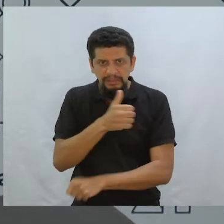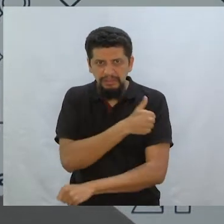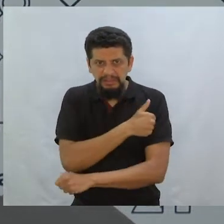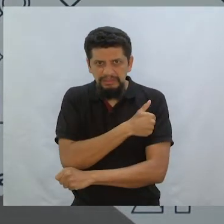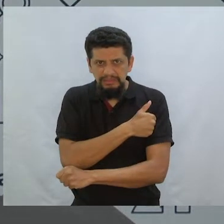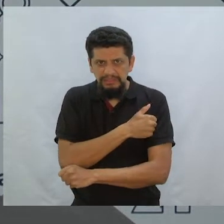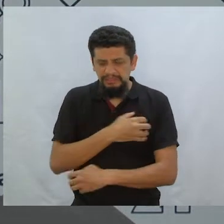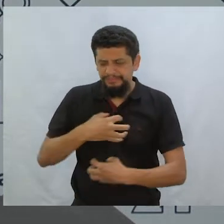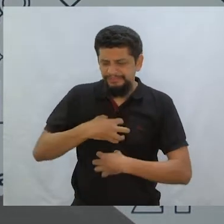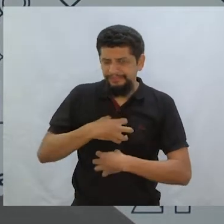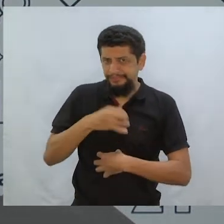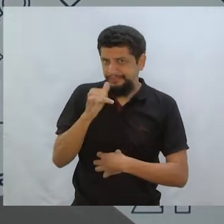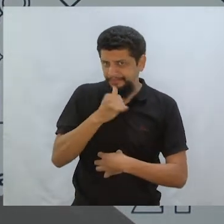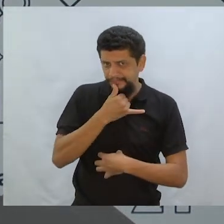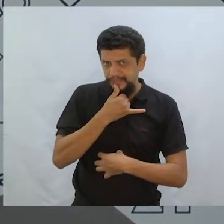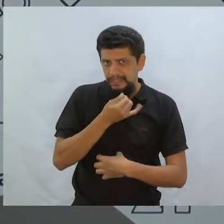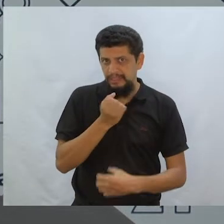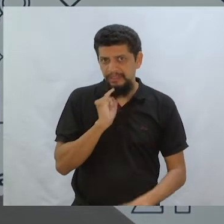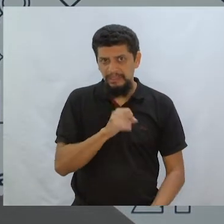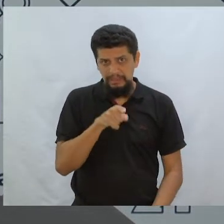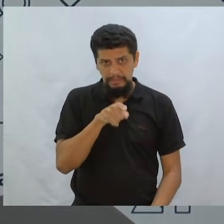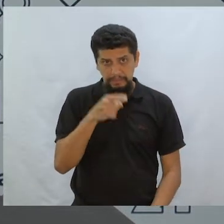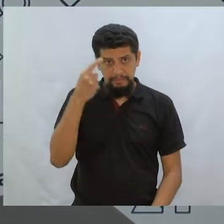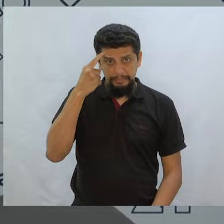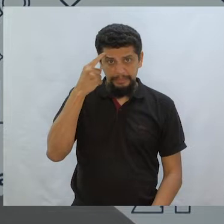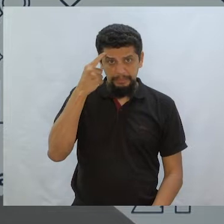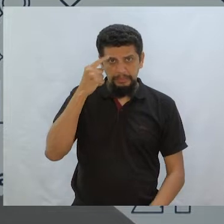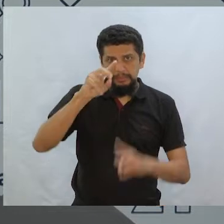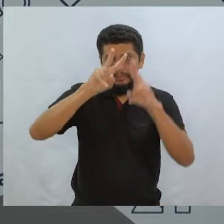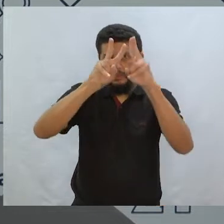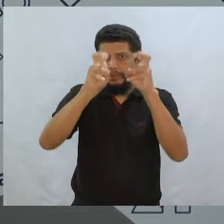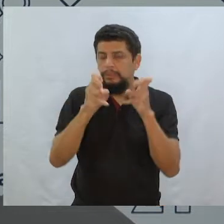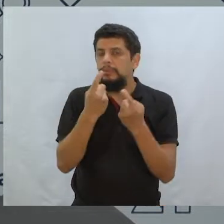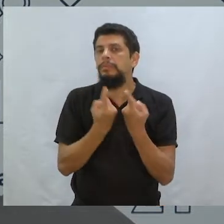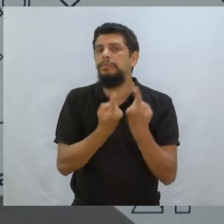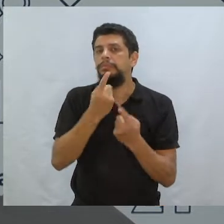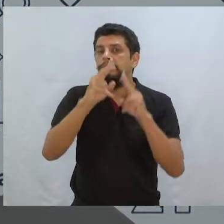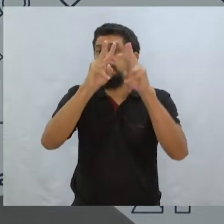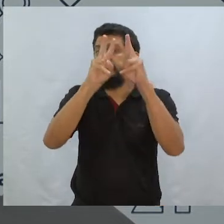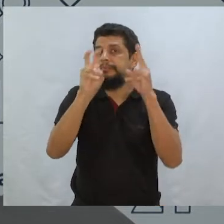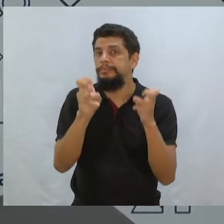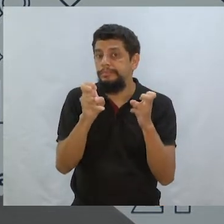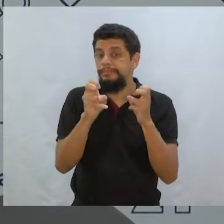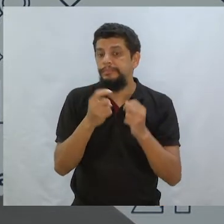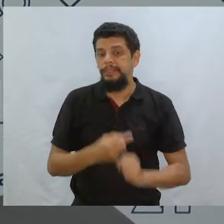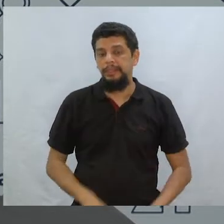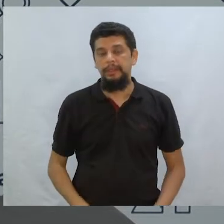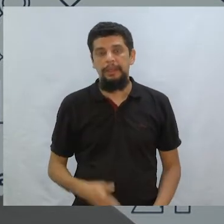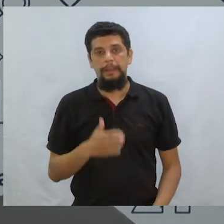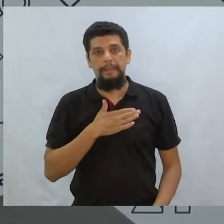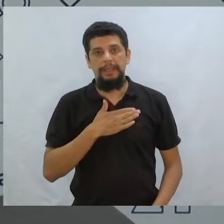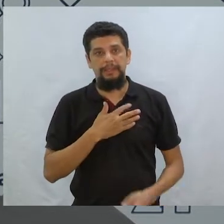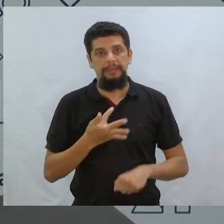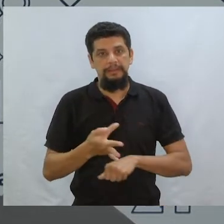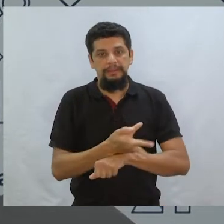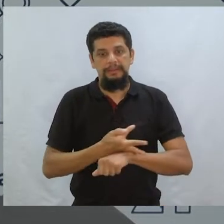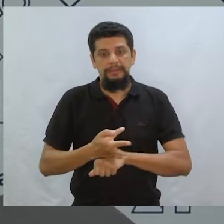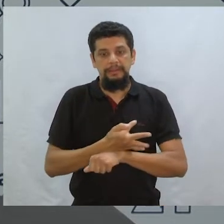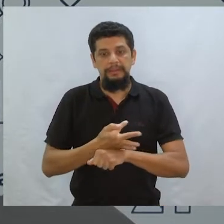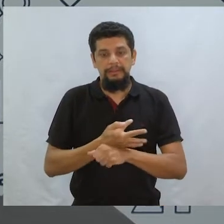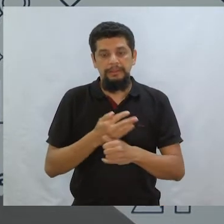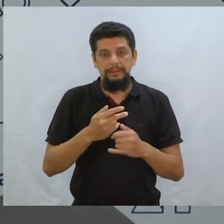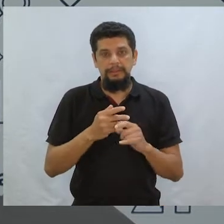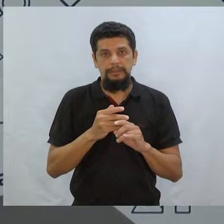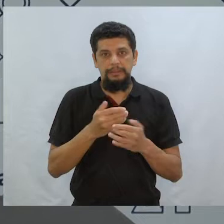crianças e você será que você pensou no título qual que era o título mesmo Professor olha Olha só minhas férias